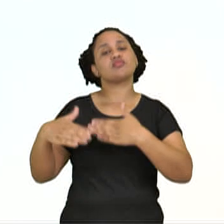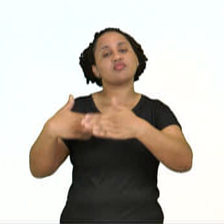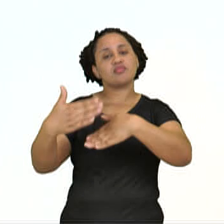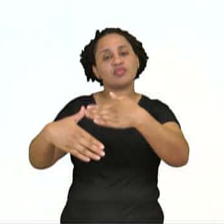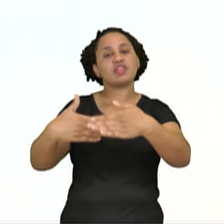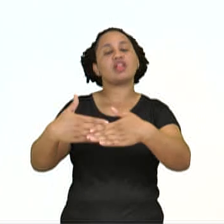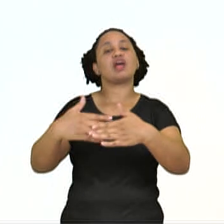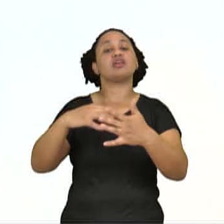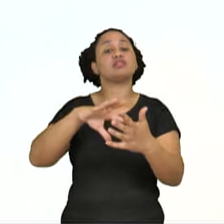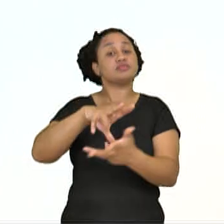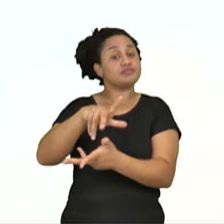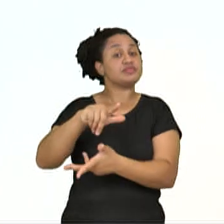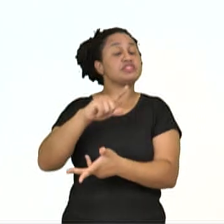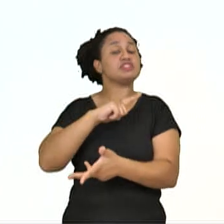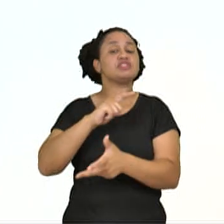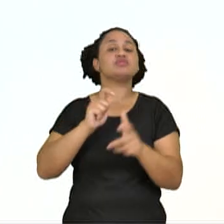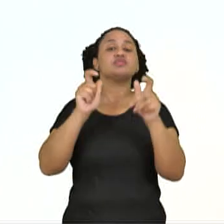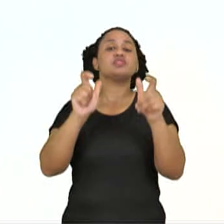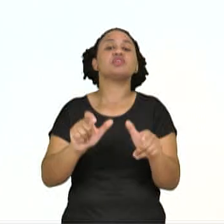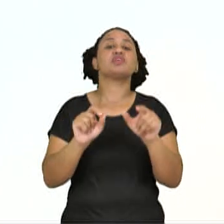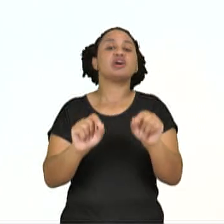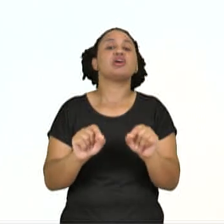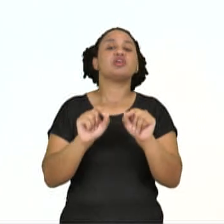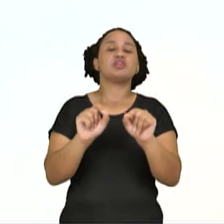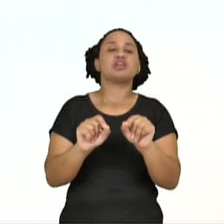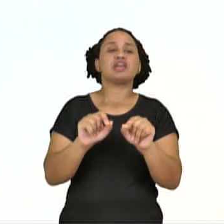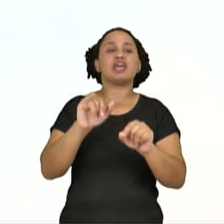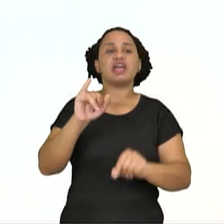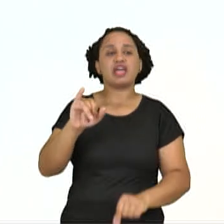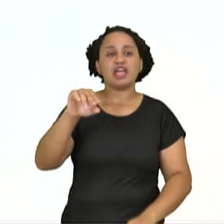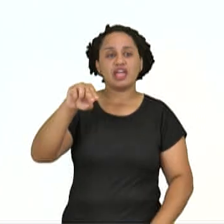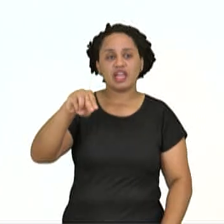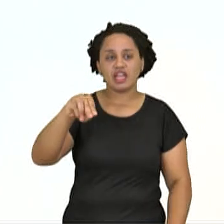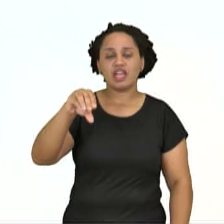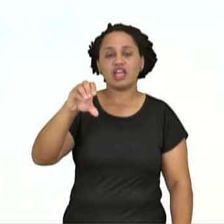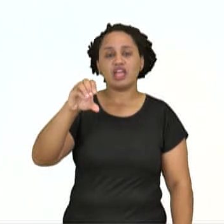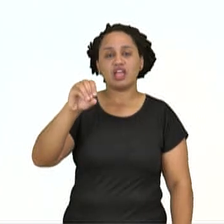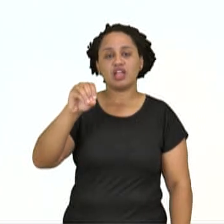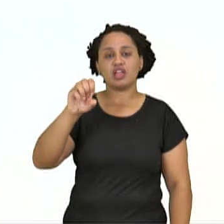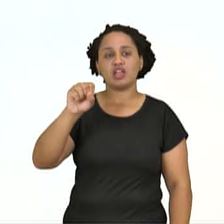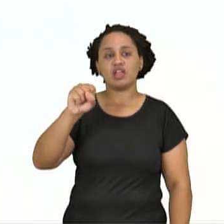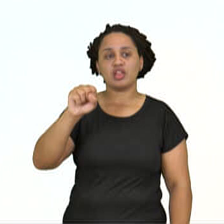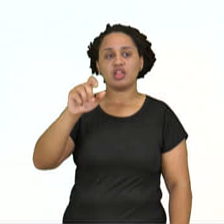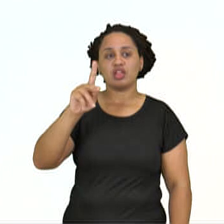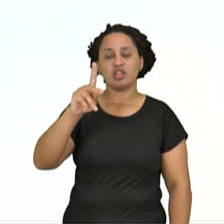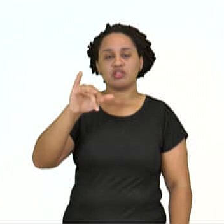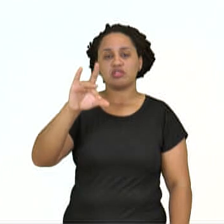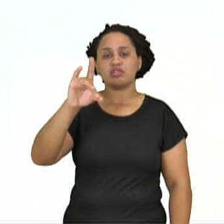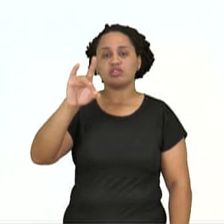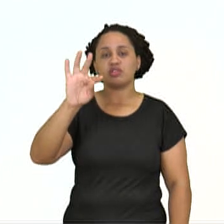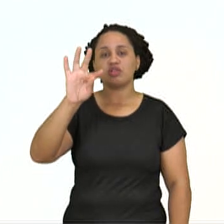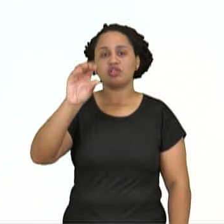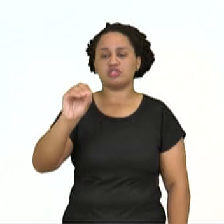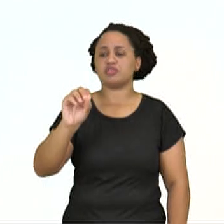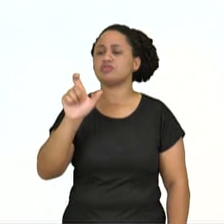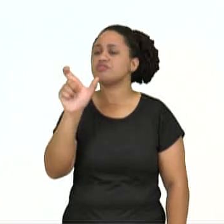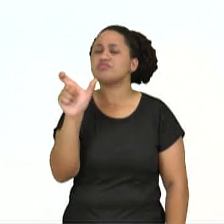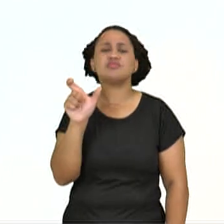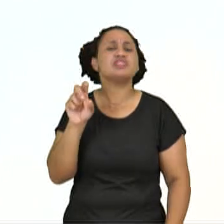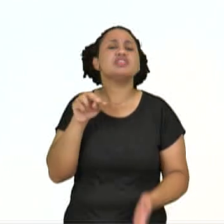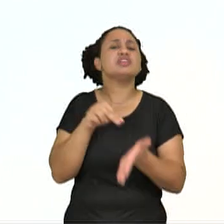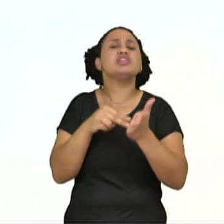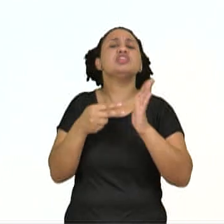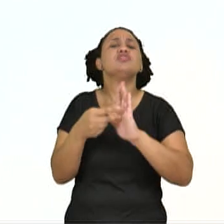planeta permaneceu como um ambiente inóspito. O que significa isso? Que era um ambiente que não tinha vida,